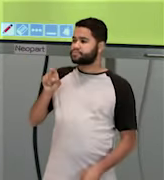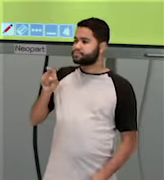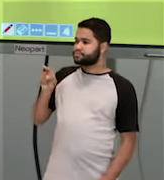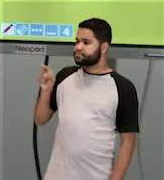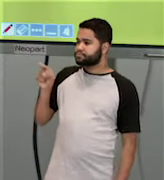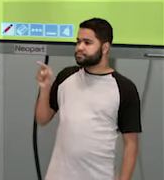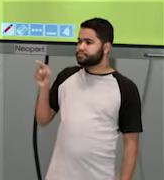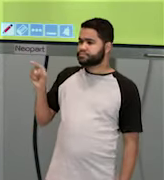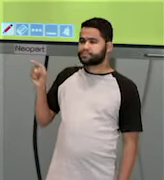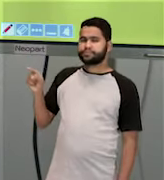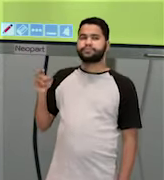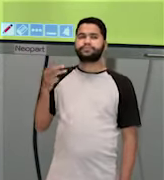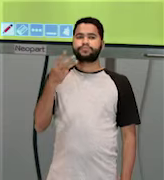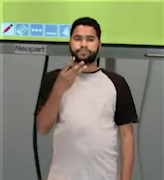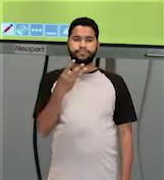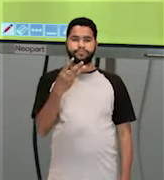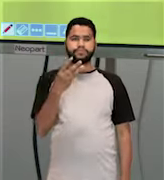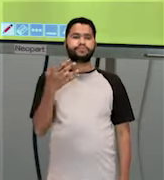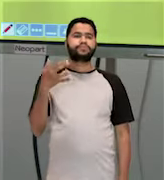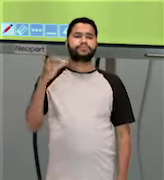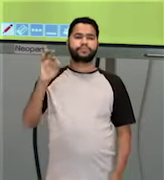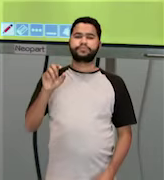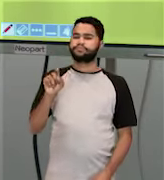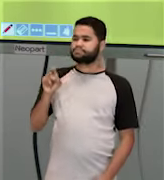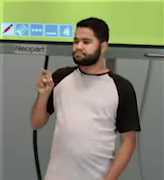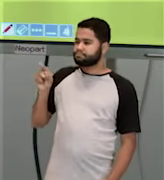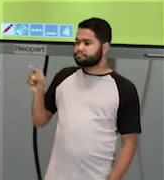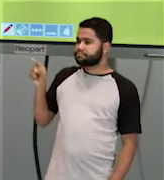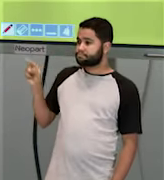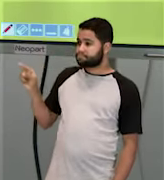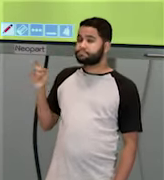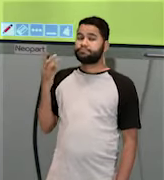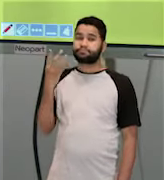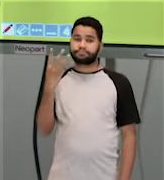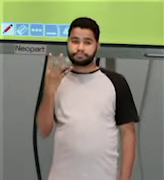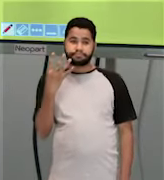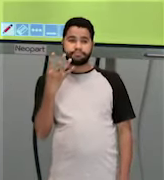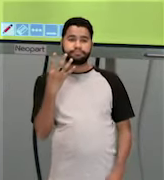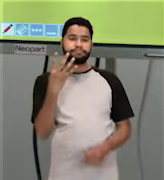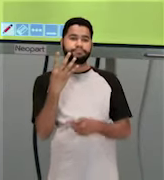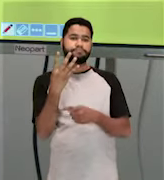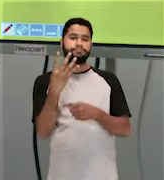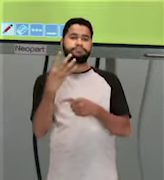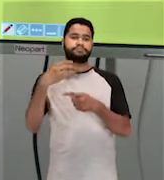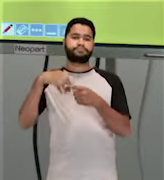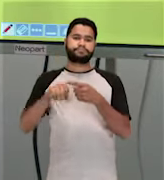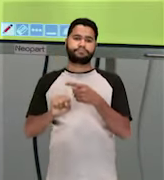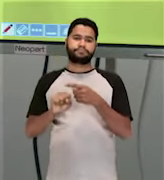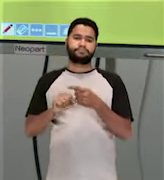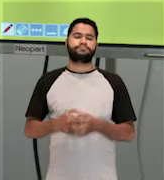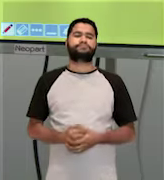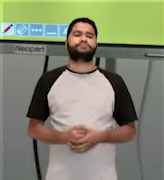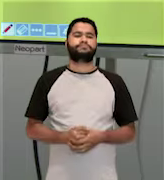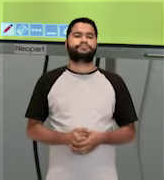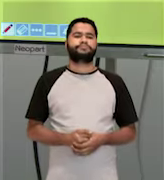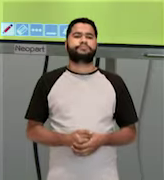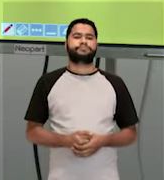3, 3 décimos. 1, 2, 3, 4 oitavos.